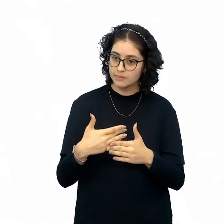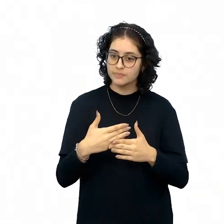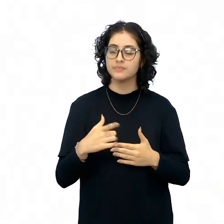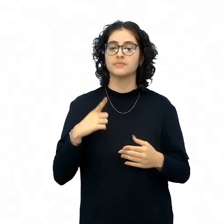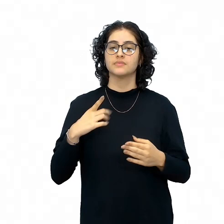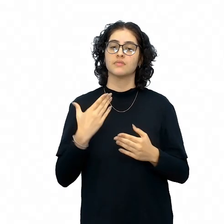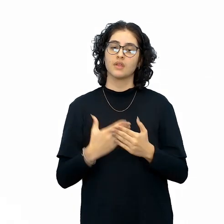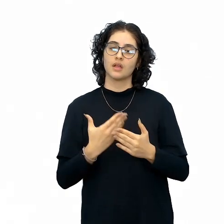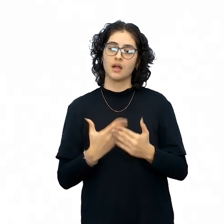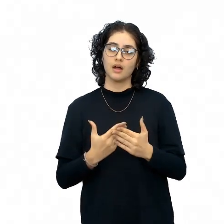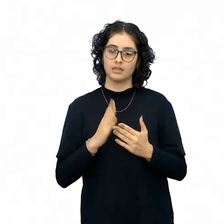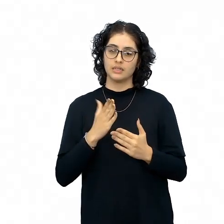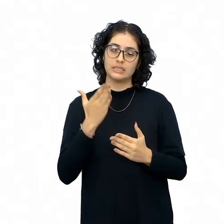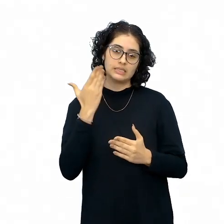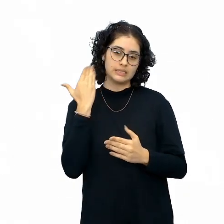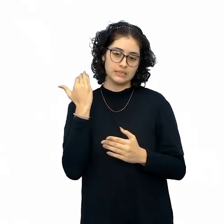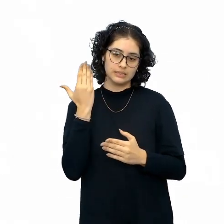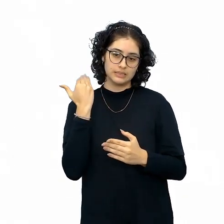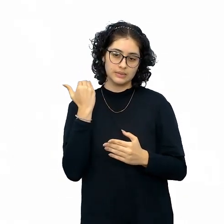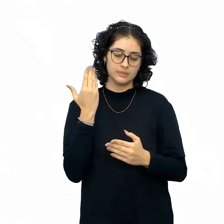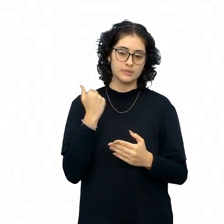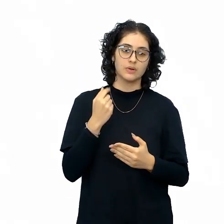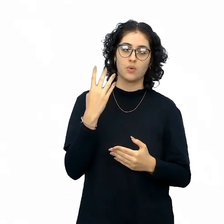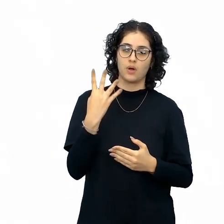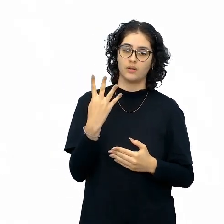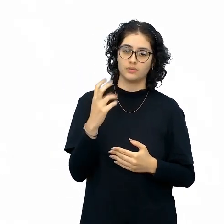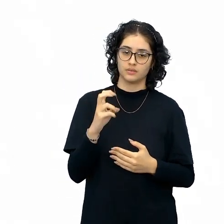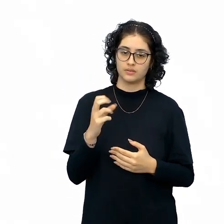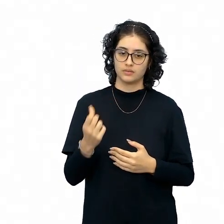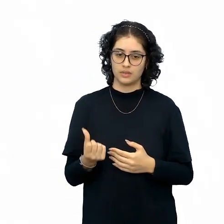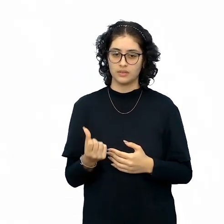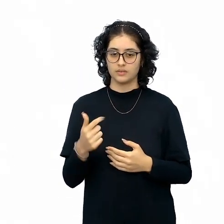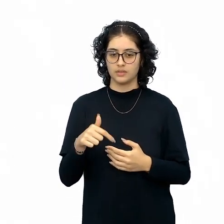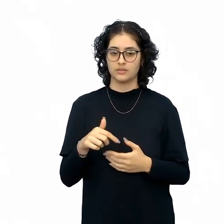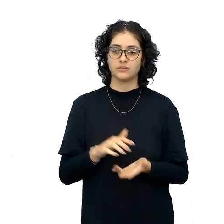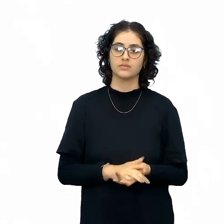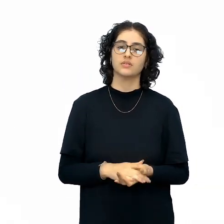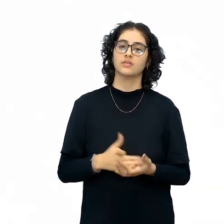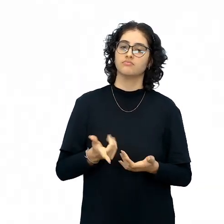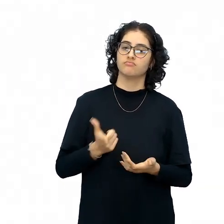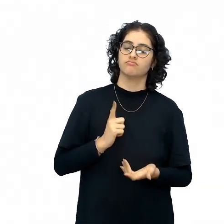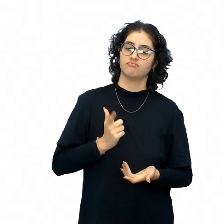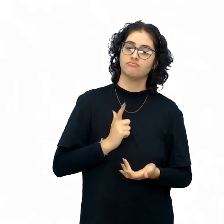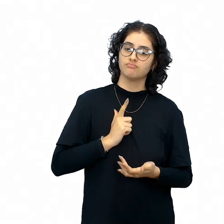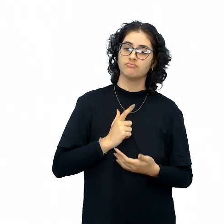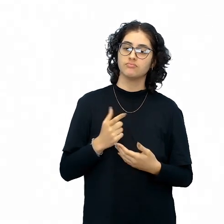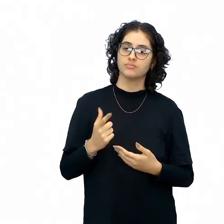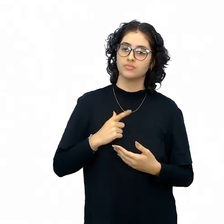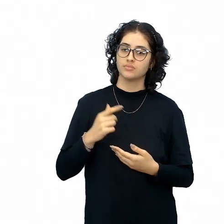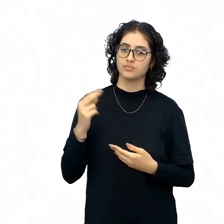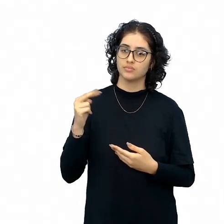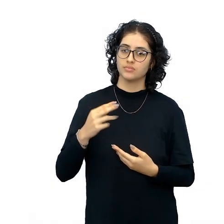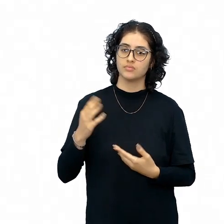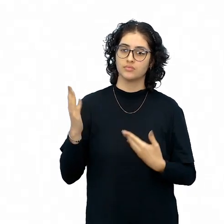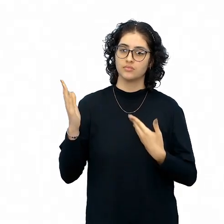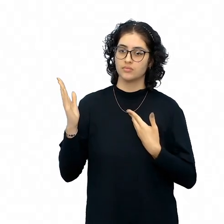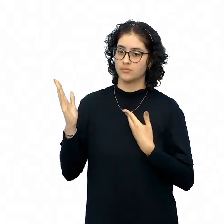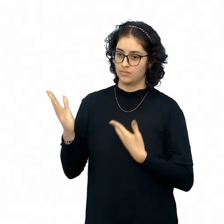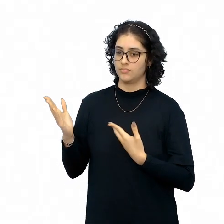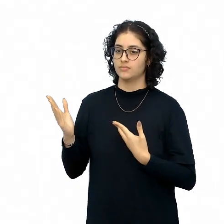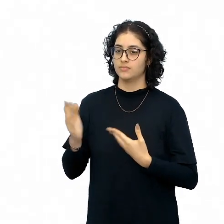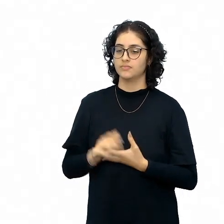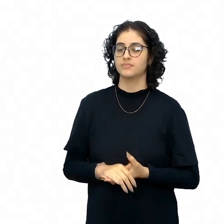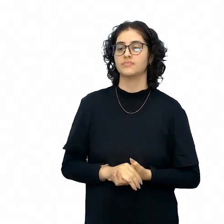aulas geminadas, não é? As aulas 4 e 5, 6 e 7, então aqui nós temos o percurso que é proposto nessa